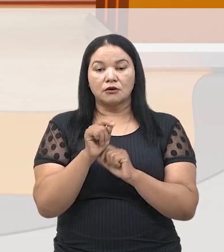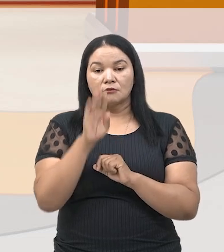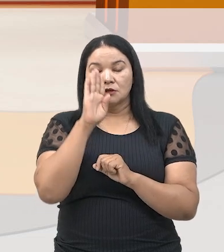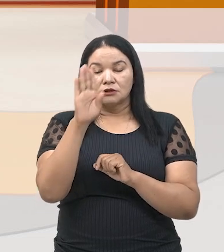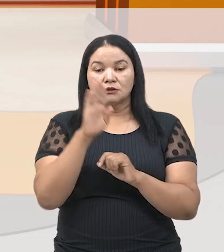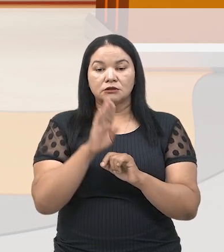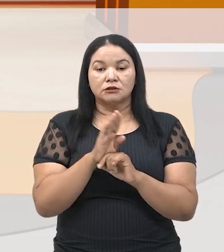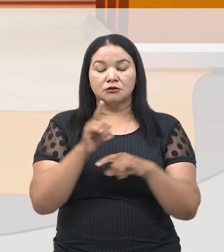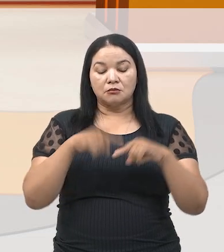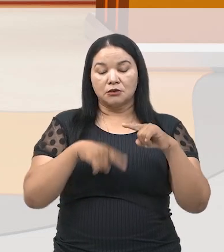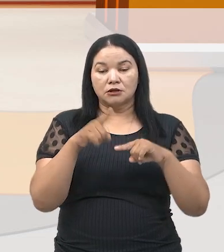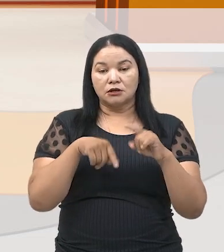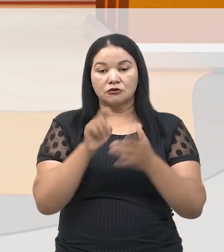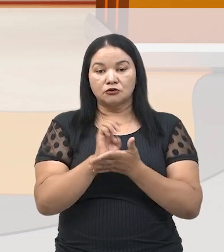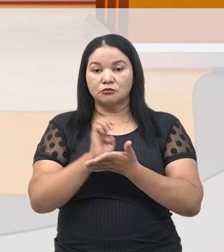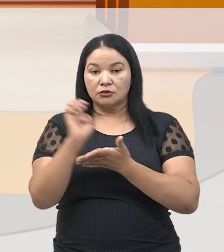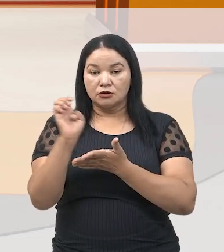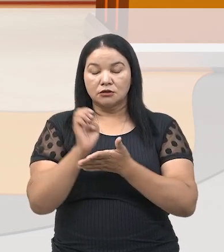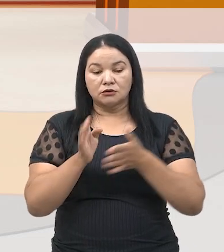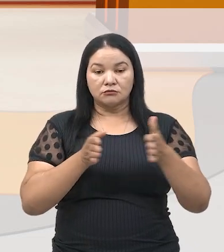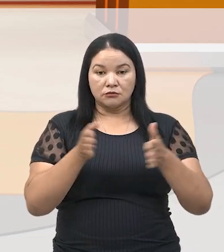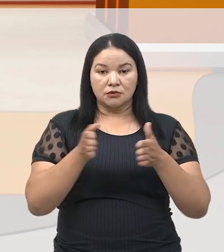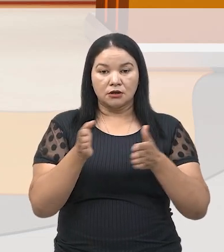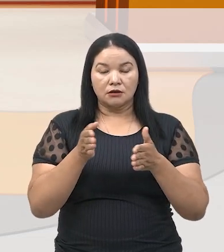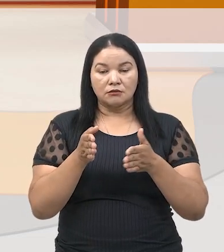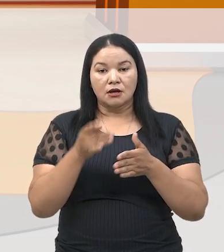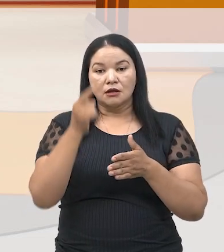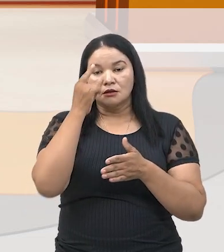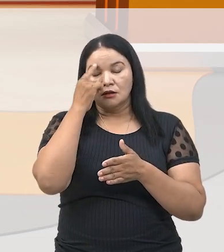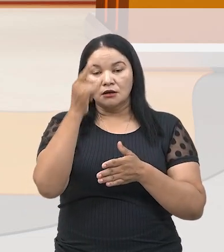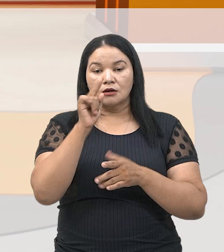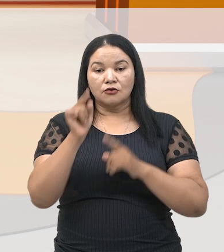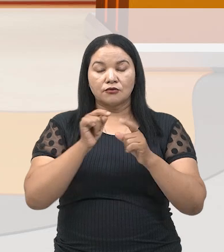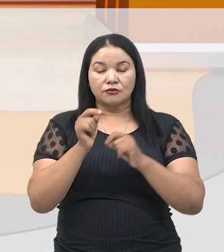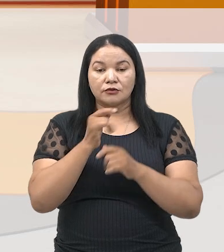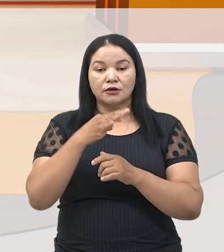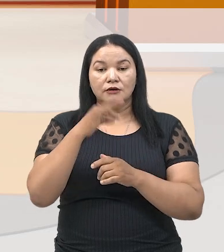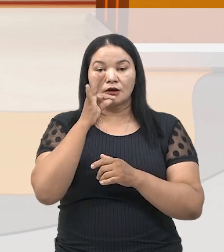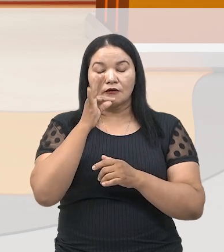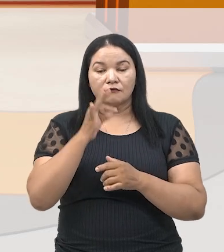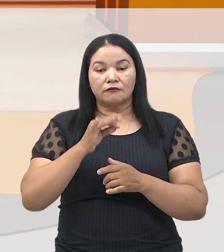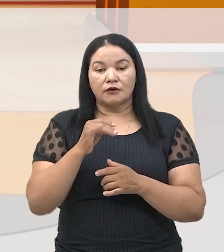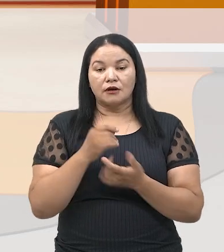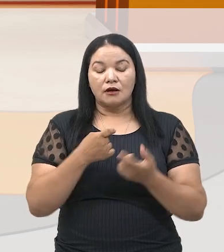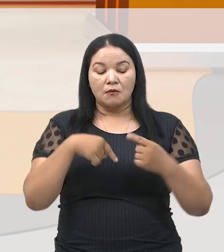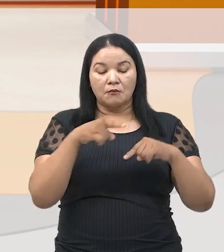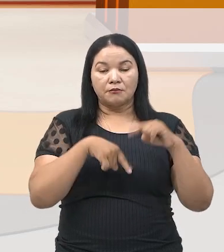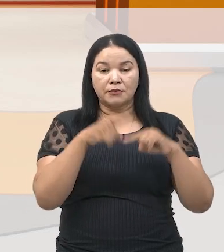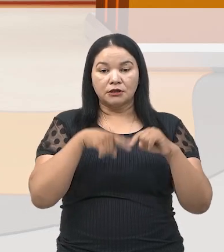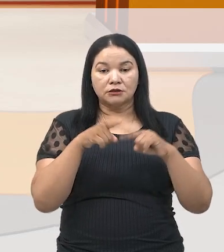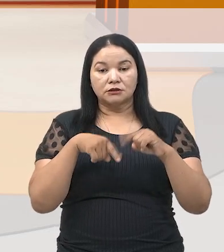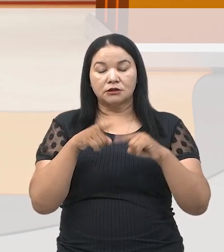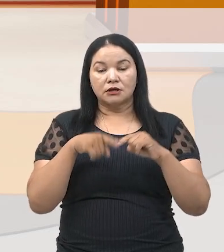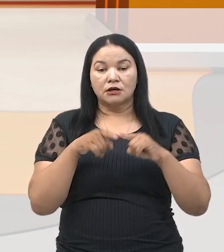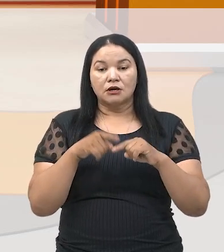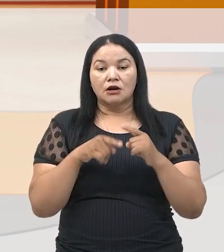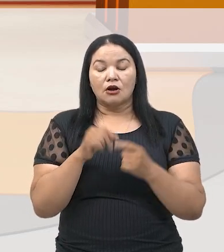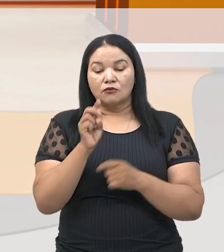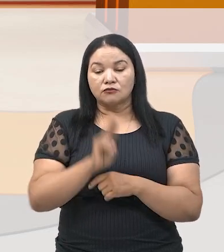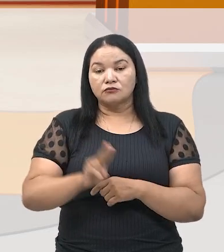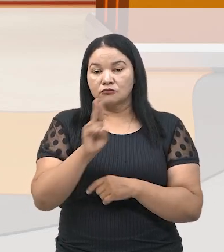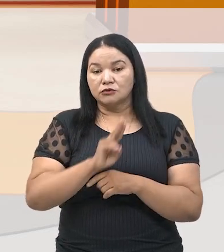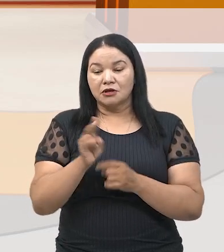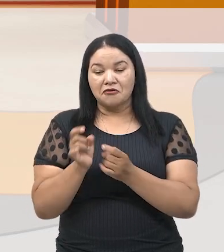de exportação do Brasil na época. Lembrem, né, que o café ele também foi um produto bastante explorado e